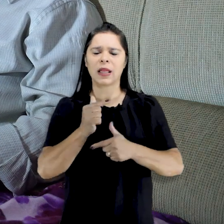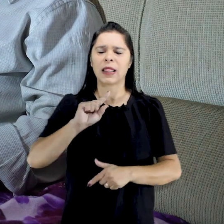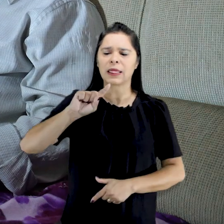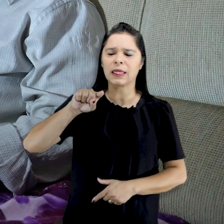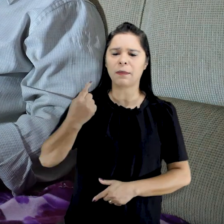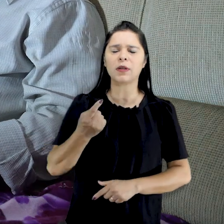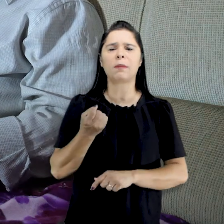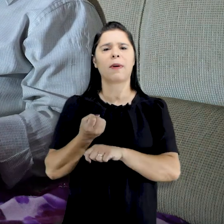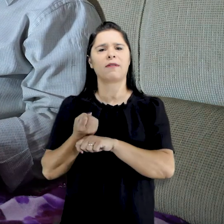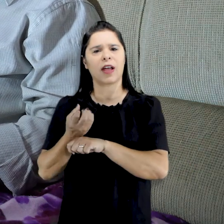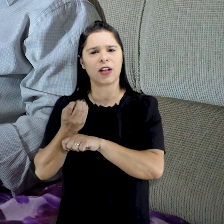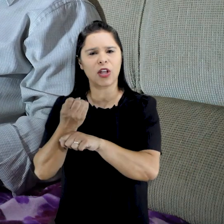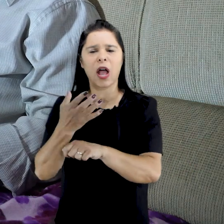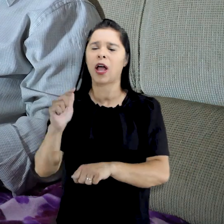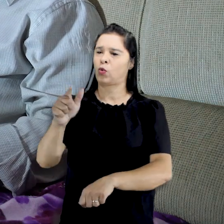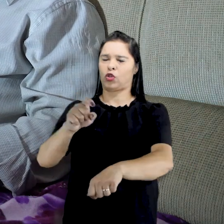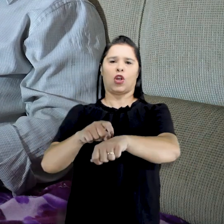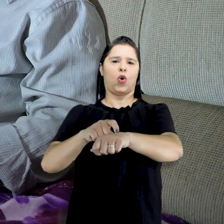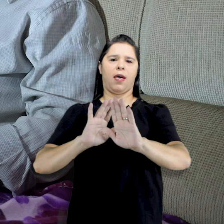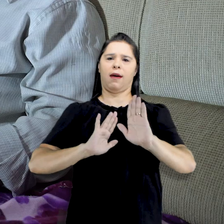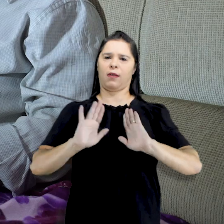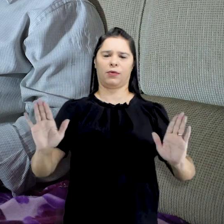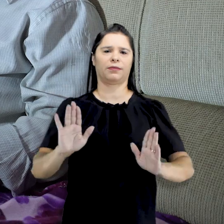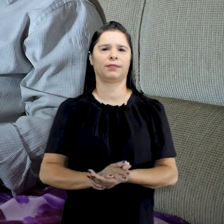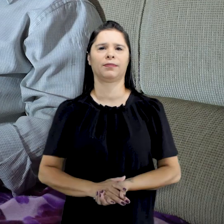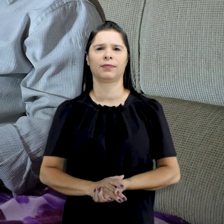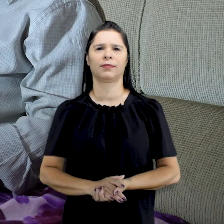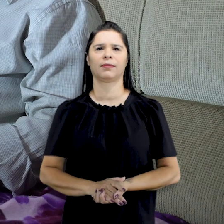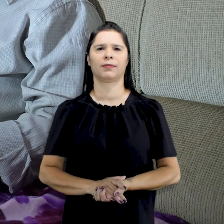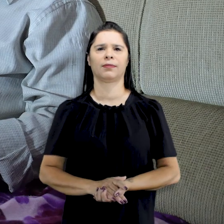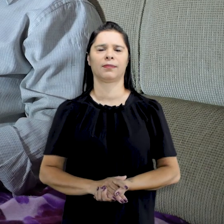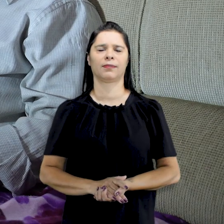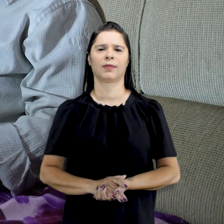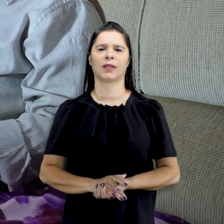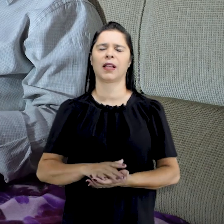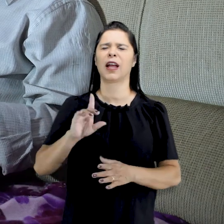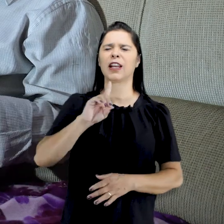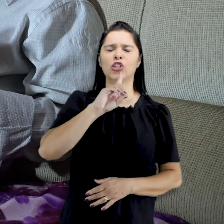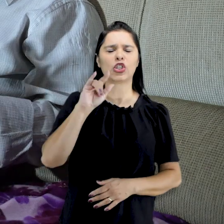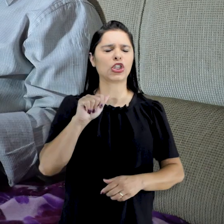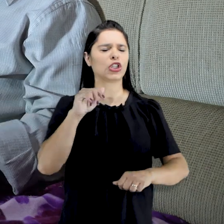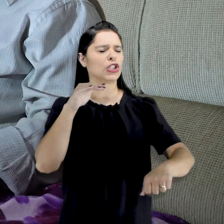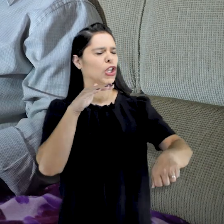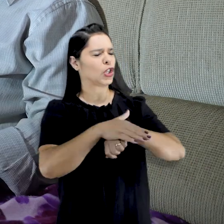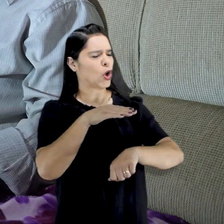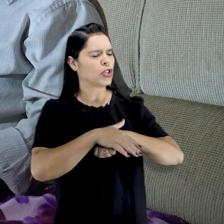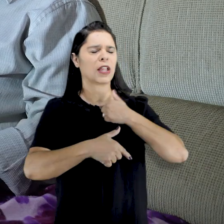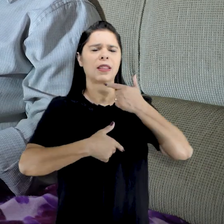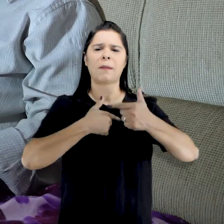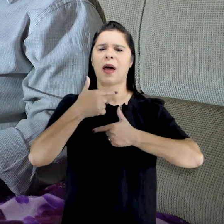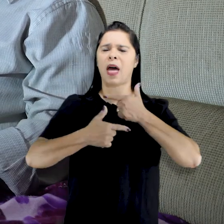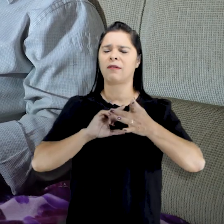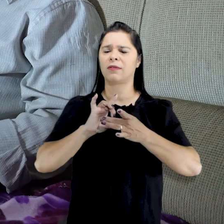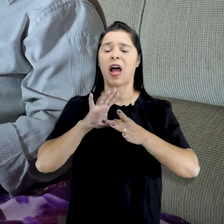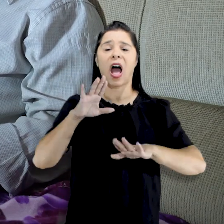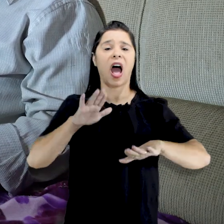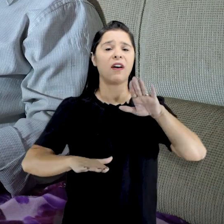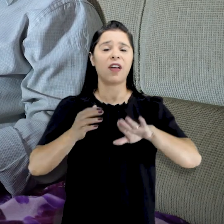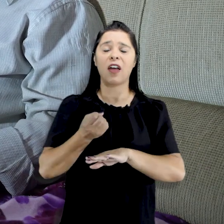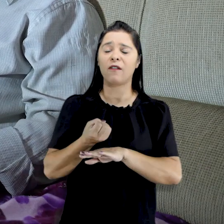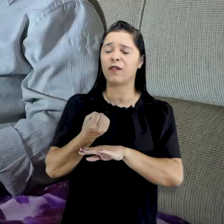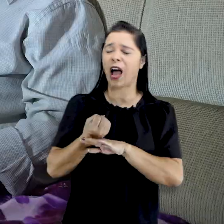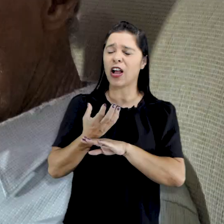para viajar, aí já não tinha hora. Aquilo era dia, era noite, às vezes viajava